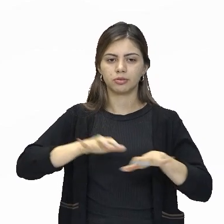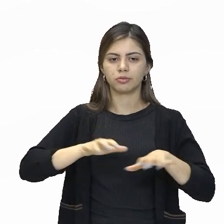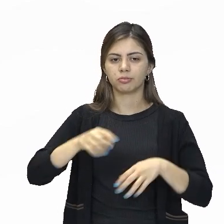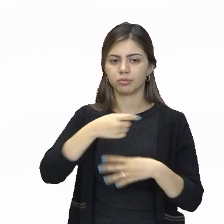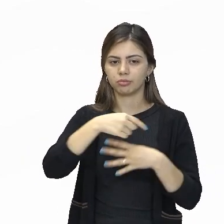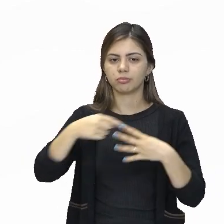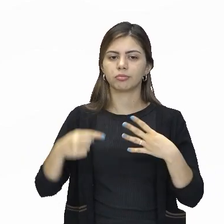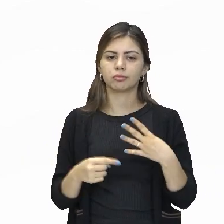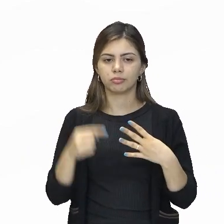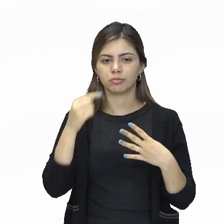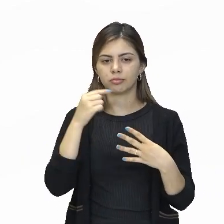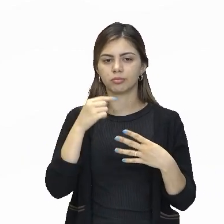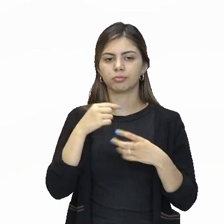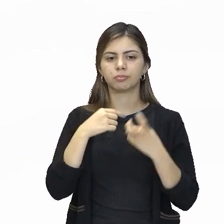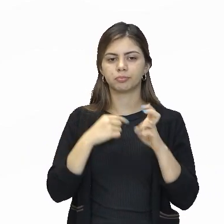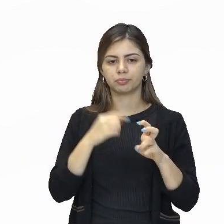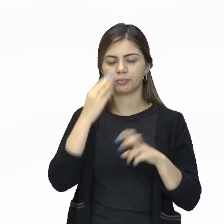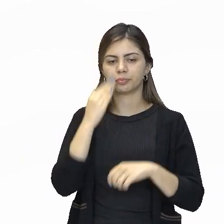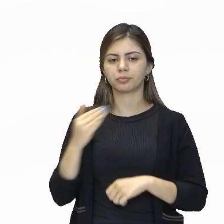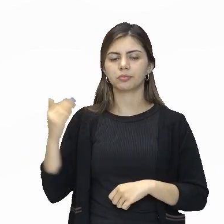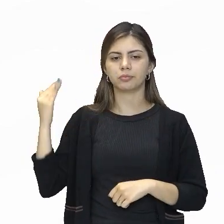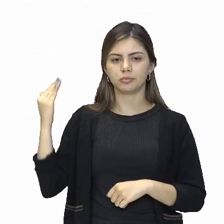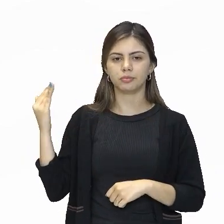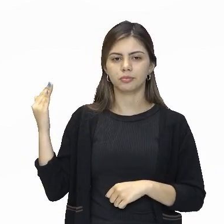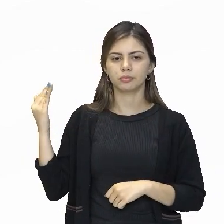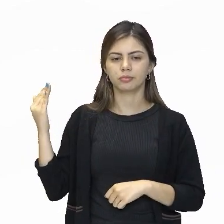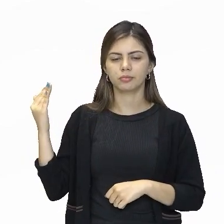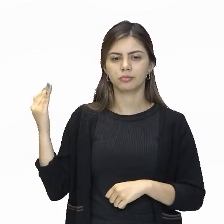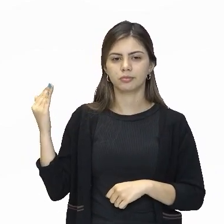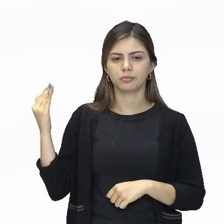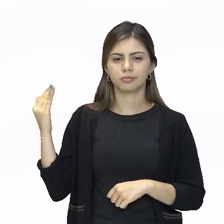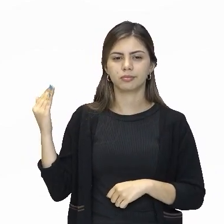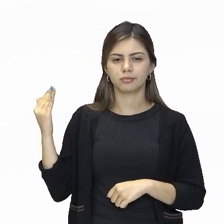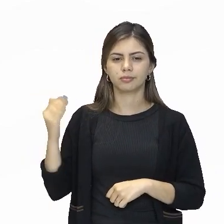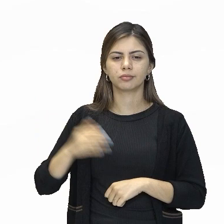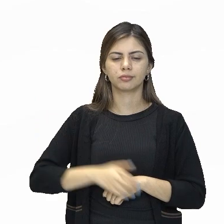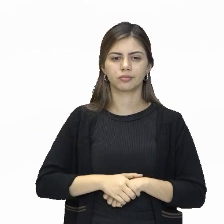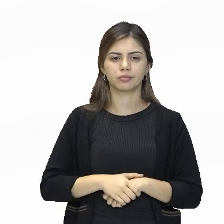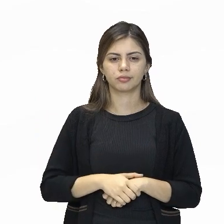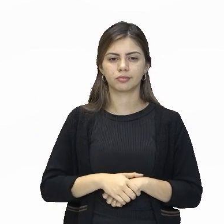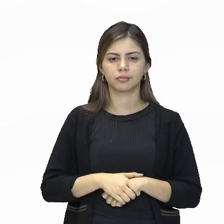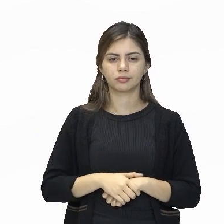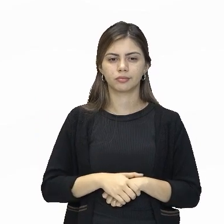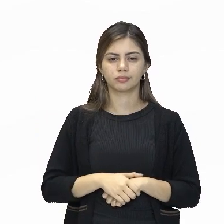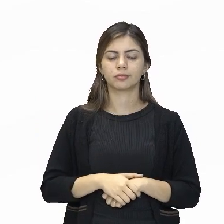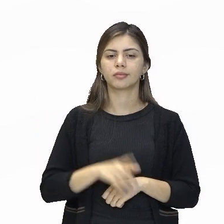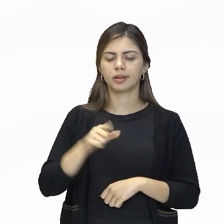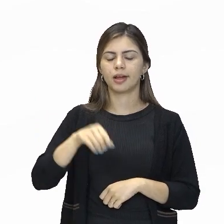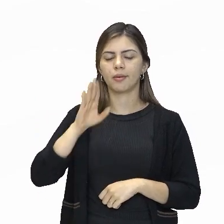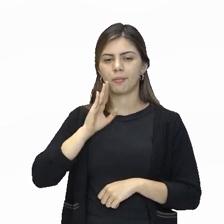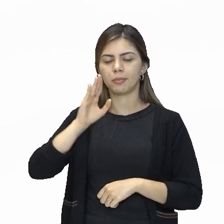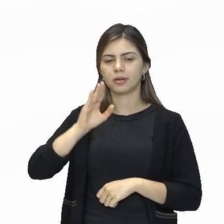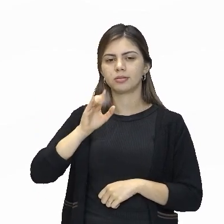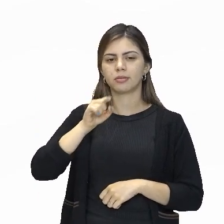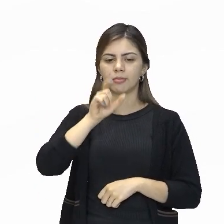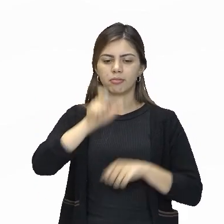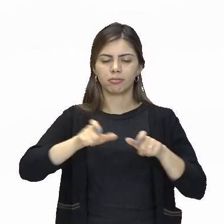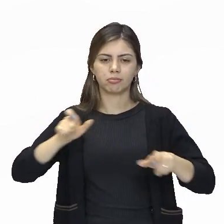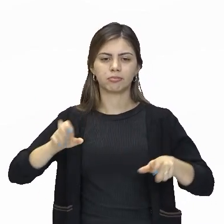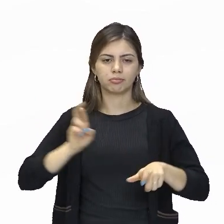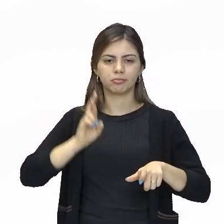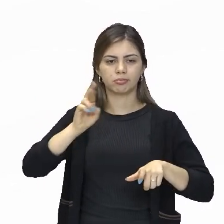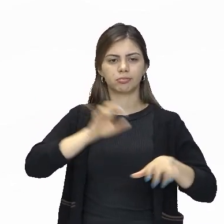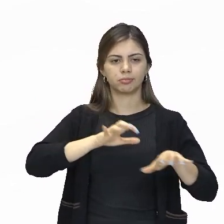de Andrade, Murilo Mendes, Jorge de Lima, Cecília Meirelles, Vinícius de Moraes. São os nossos principais. Vejam